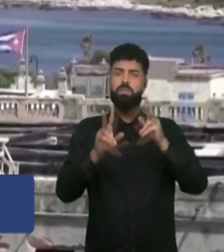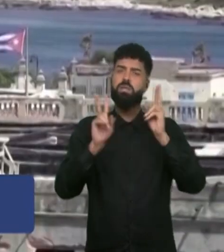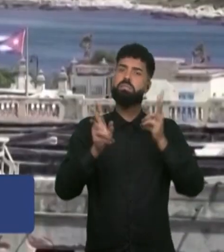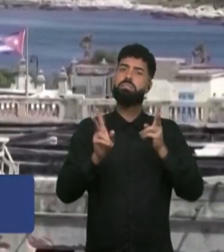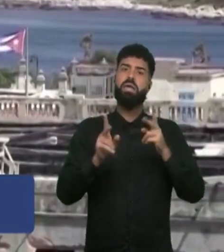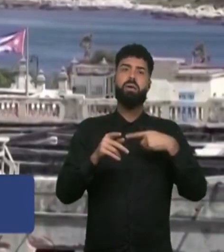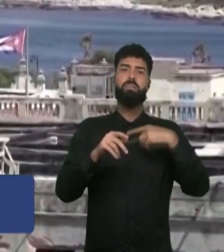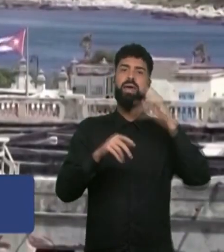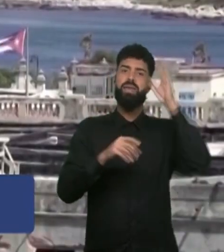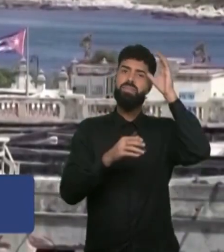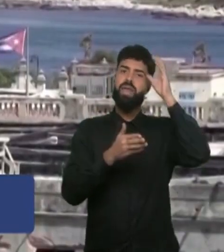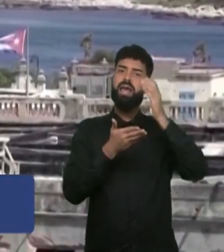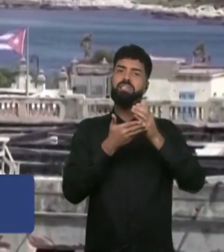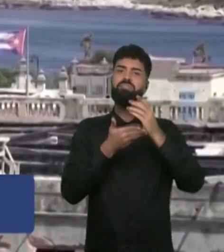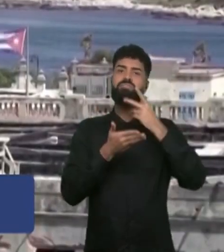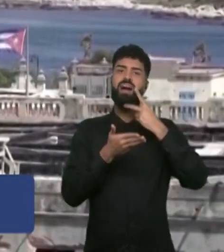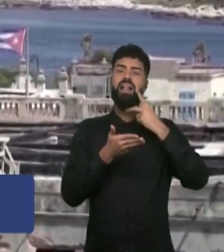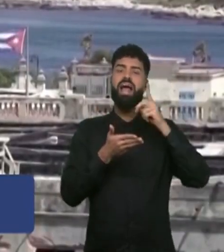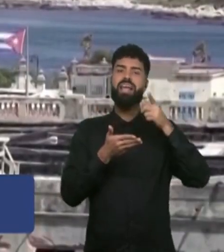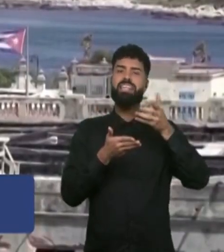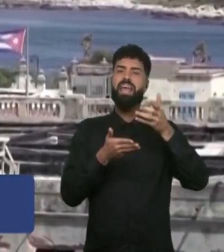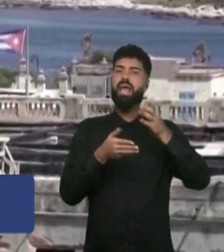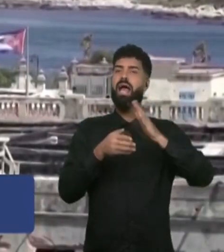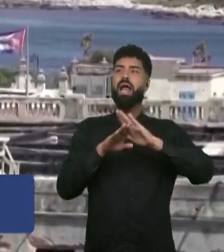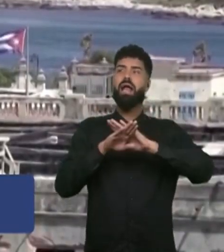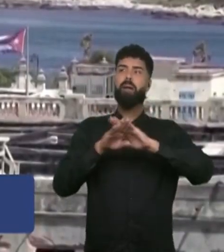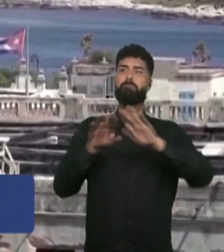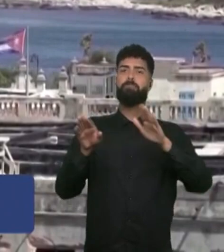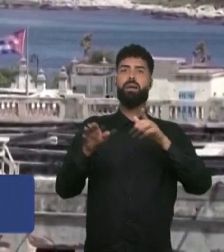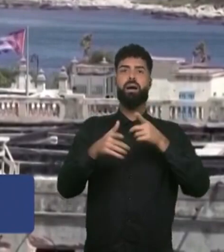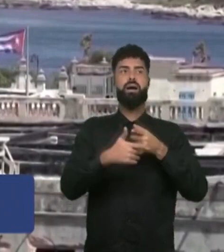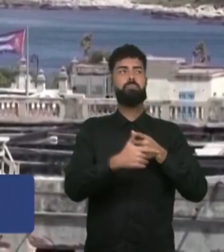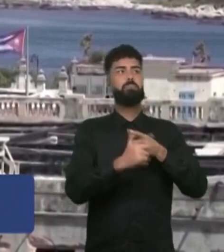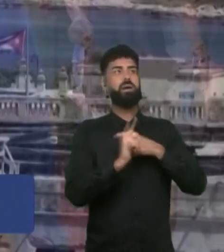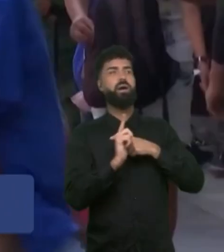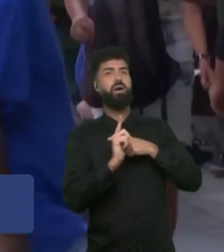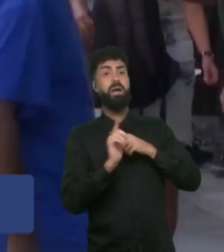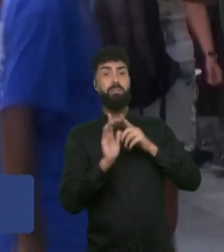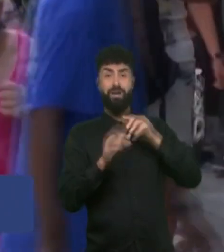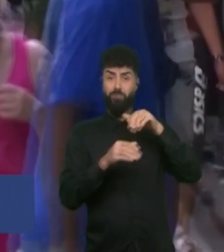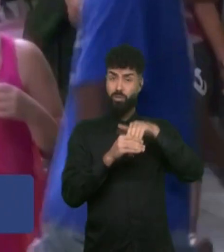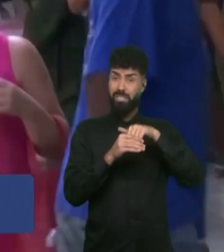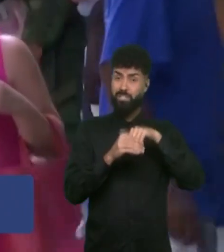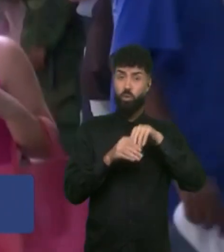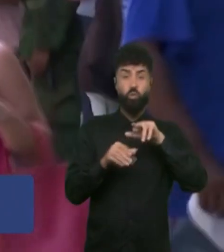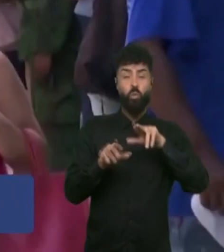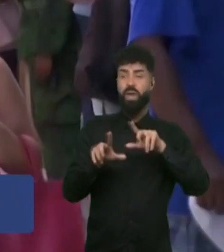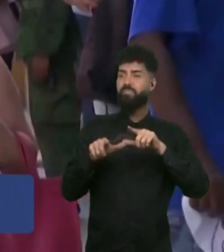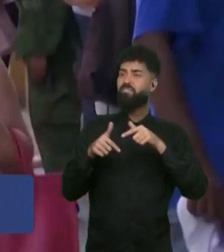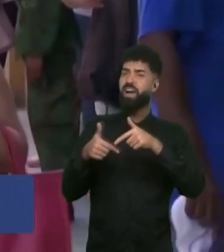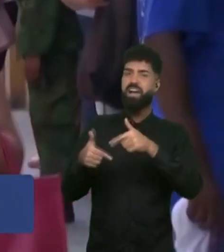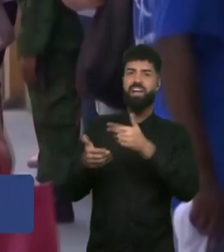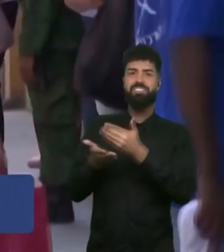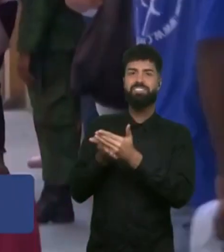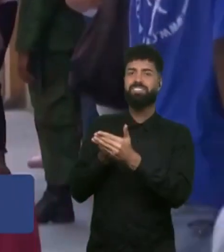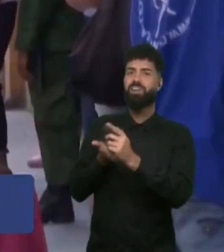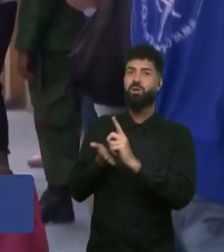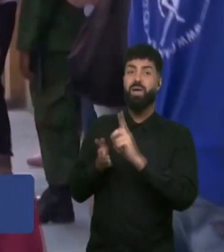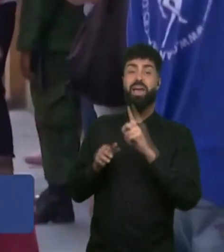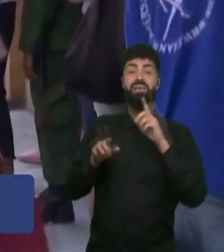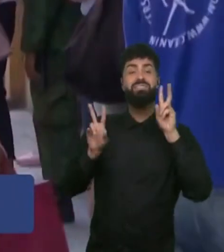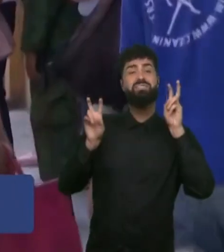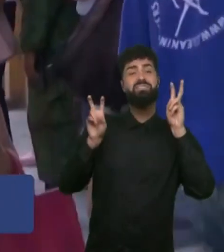Neste ano, a Campanha Mundial das Organizações Democráticas e Populares Solidárias com